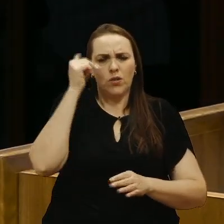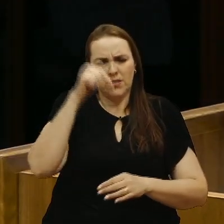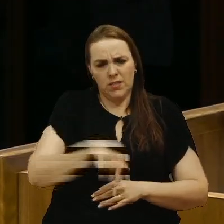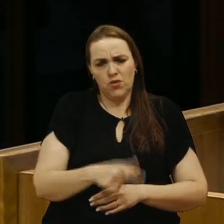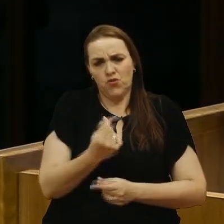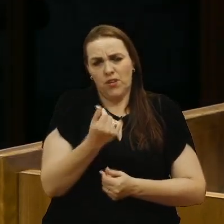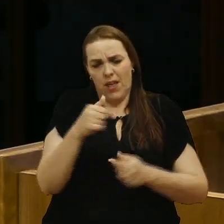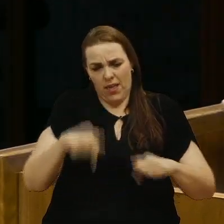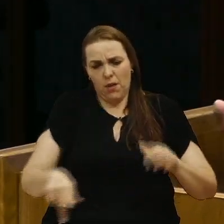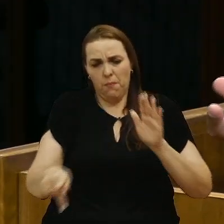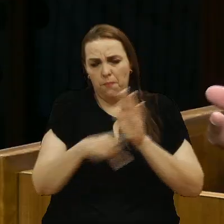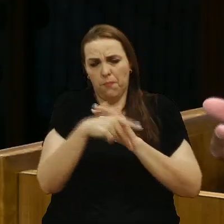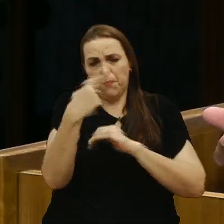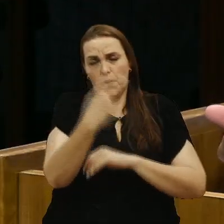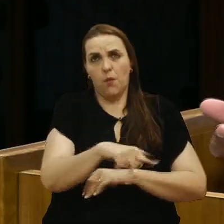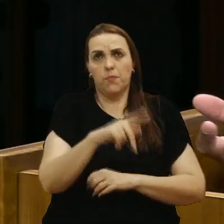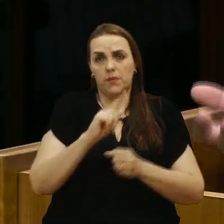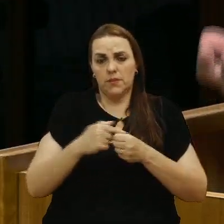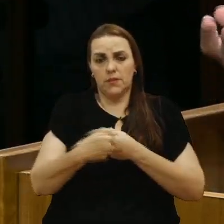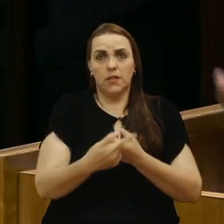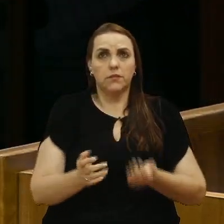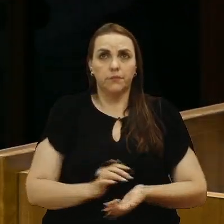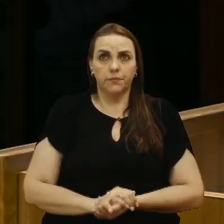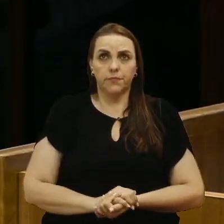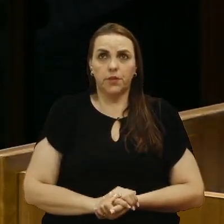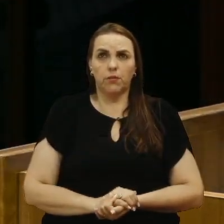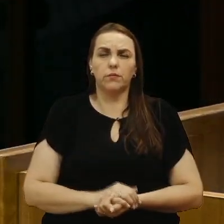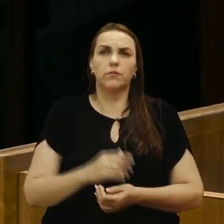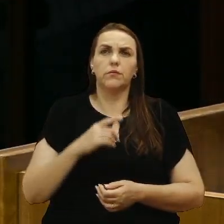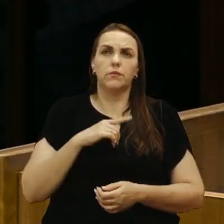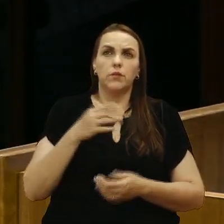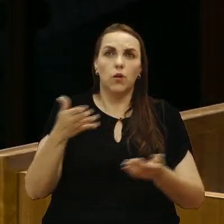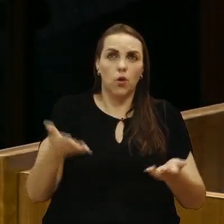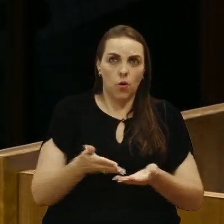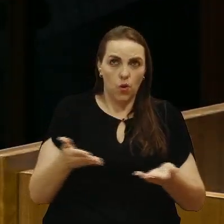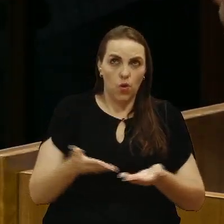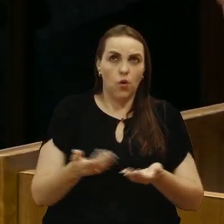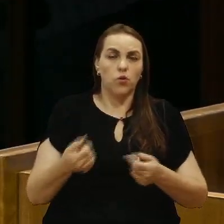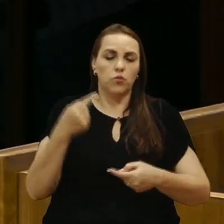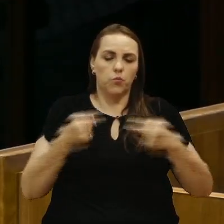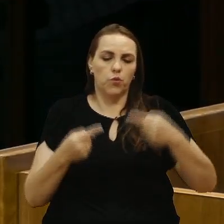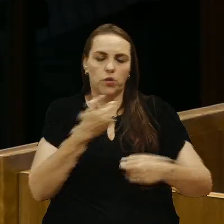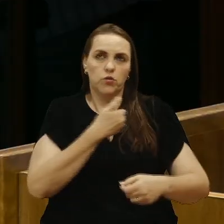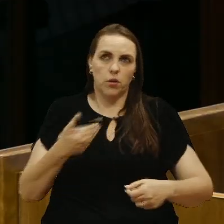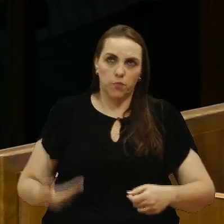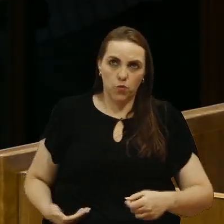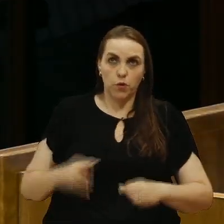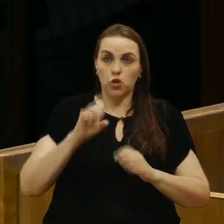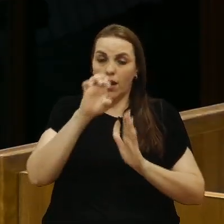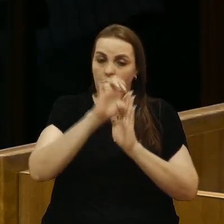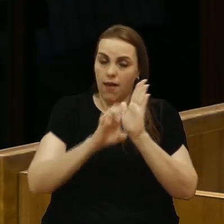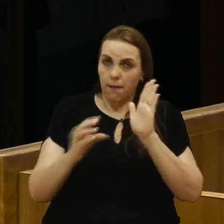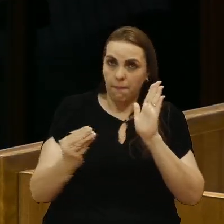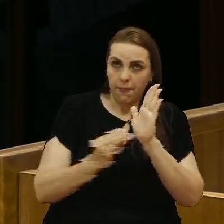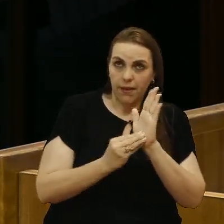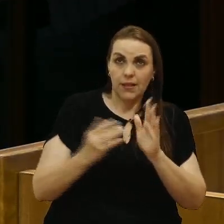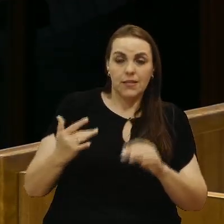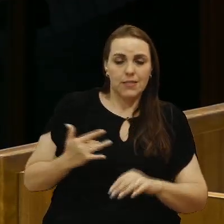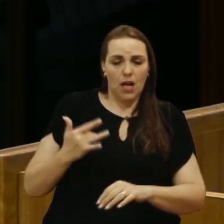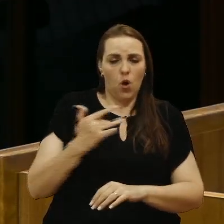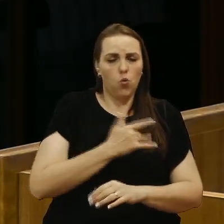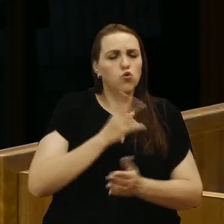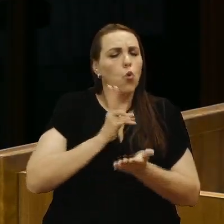município. Hoje, então, se faz política pública de saúde com emenda. Então, a saúde segue